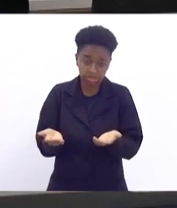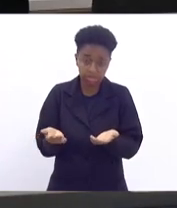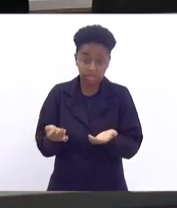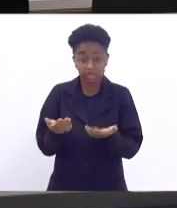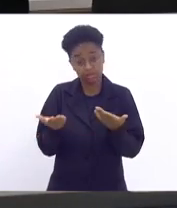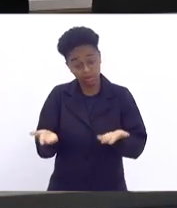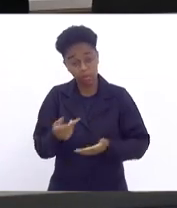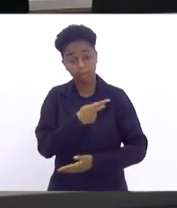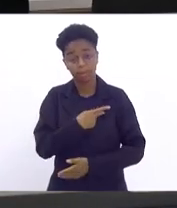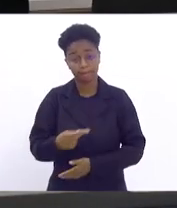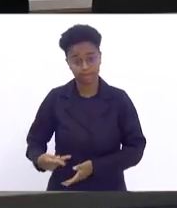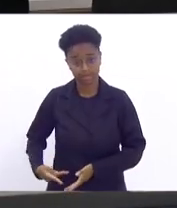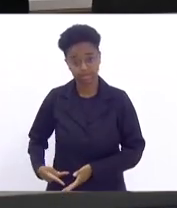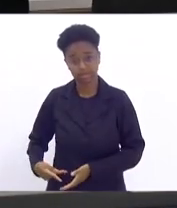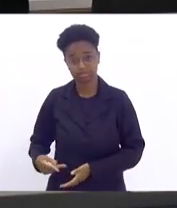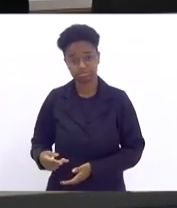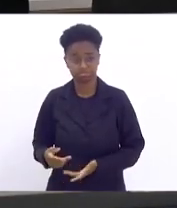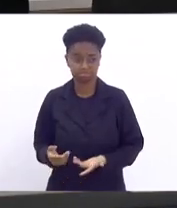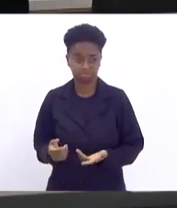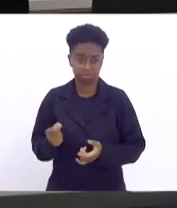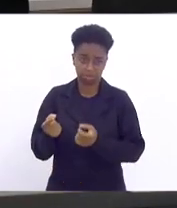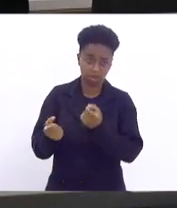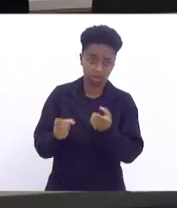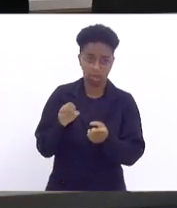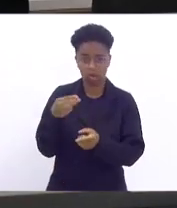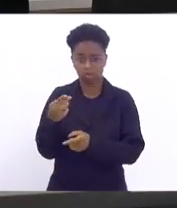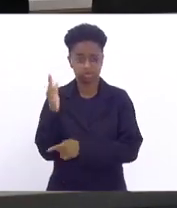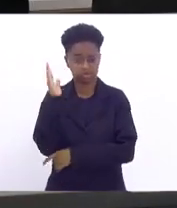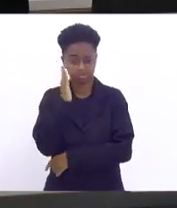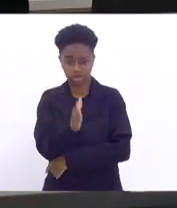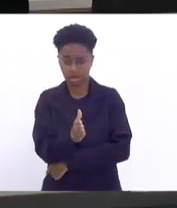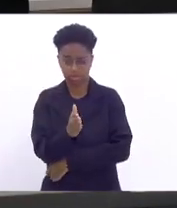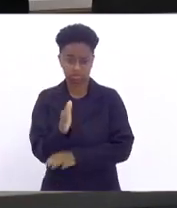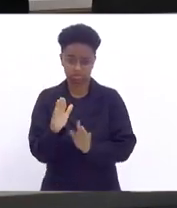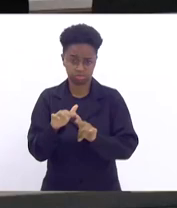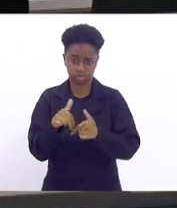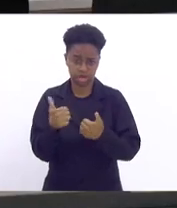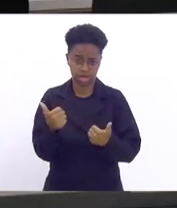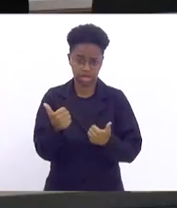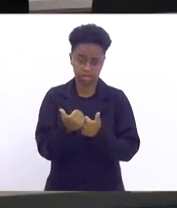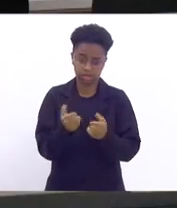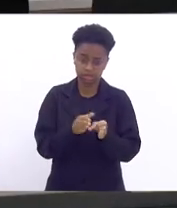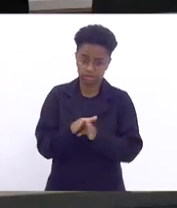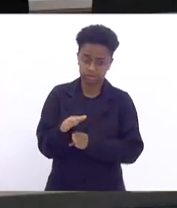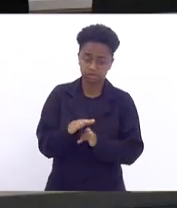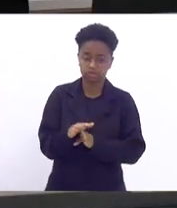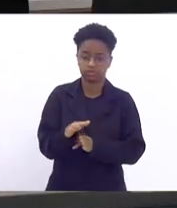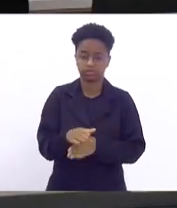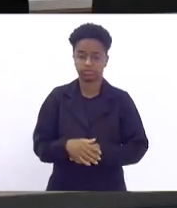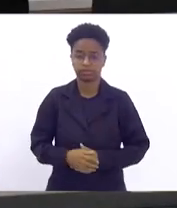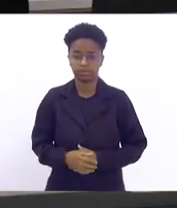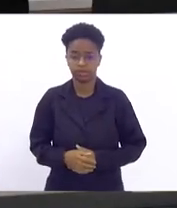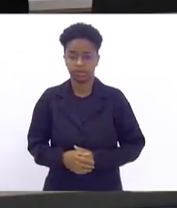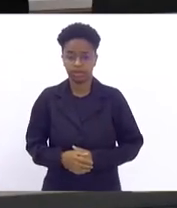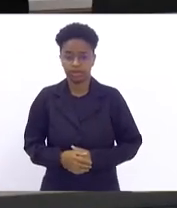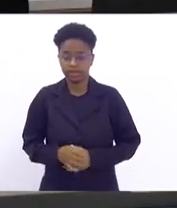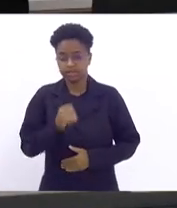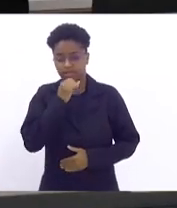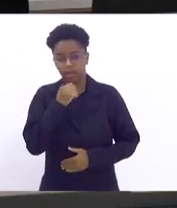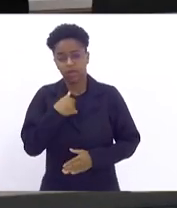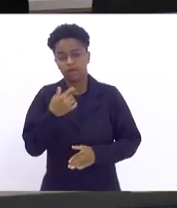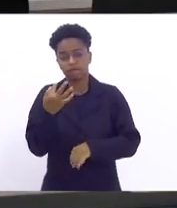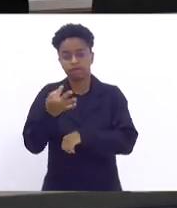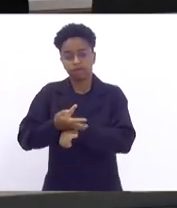a presidência cada vez ou diretamente através da sua Assessoria direta cada vez que um mandato se olha eu não vou te apresente por favor